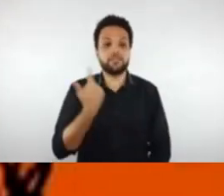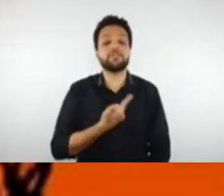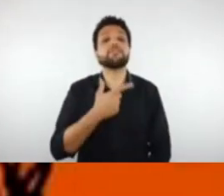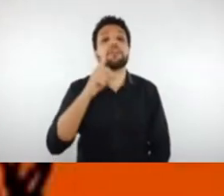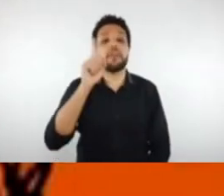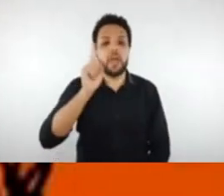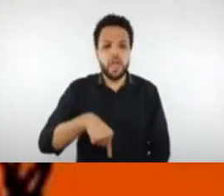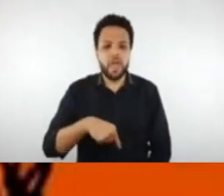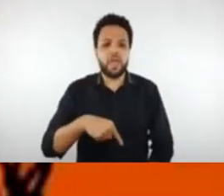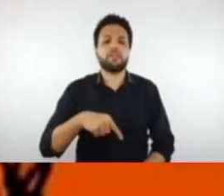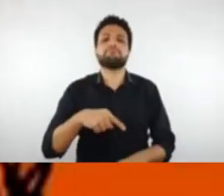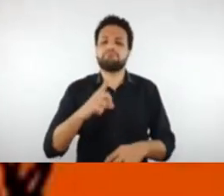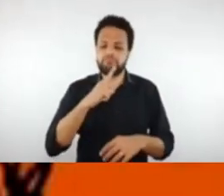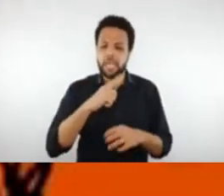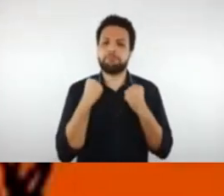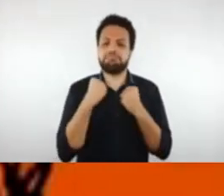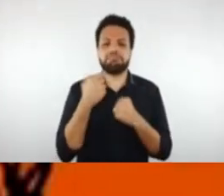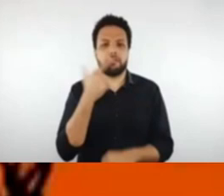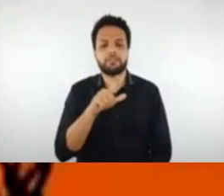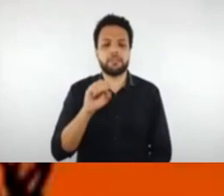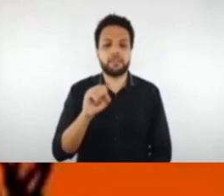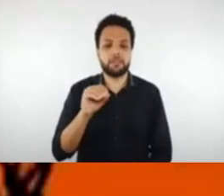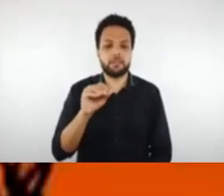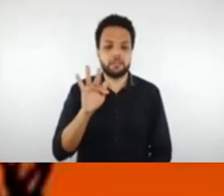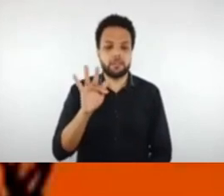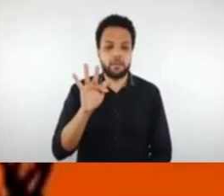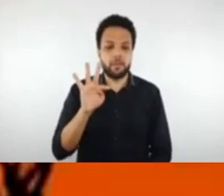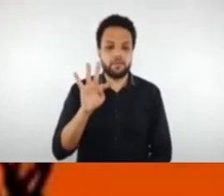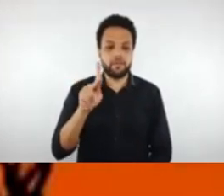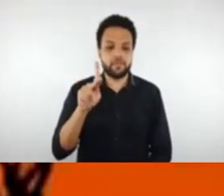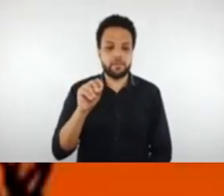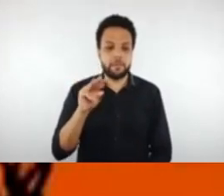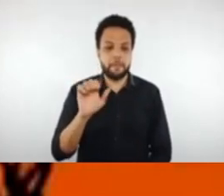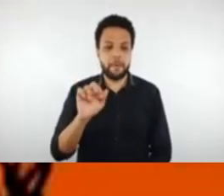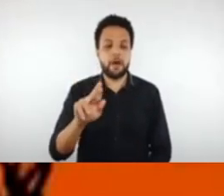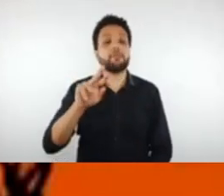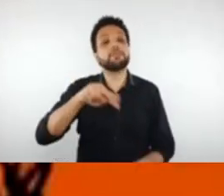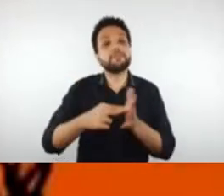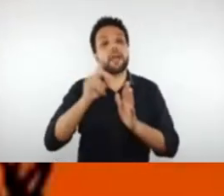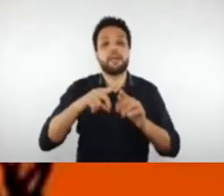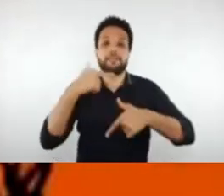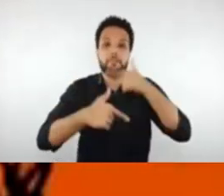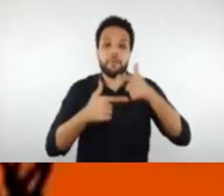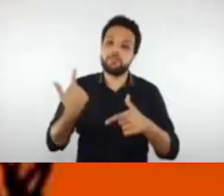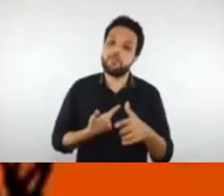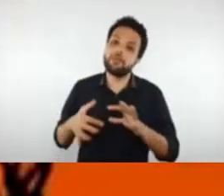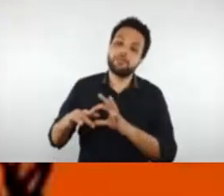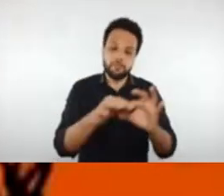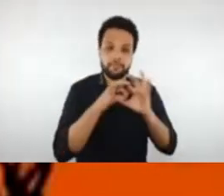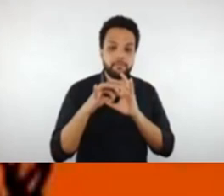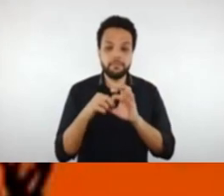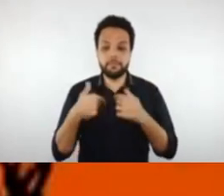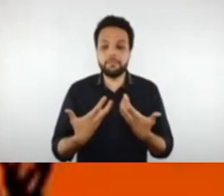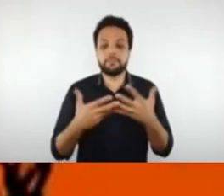soft power, e aí é um trabalho de todos nós, né? Aí eu queria só terminar a minha fala com...